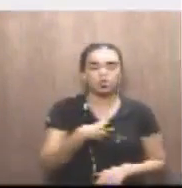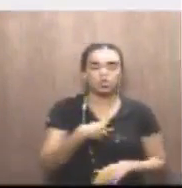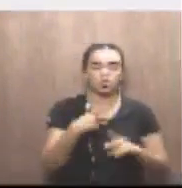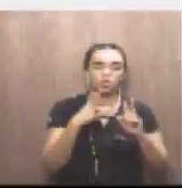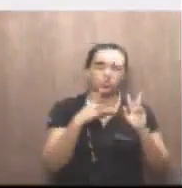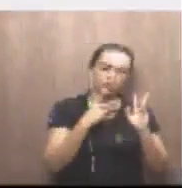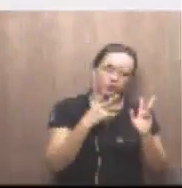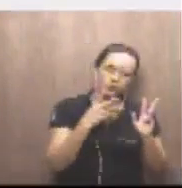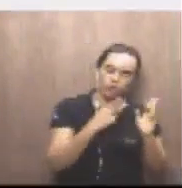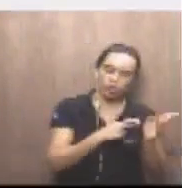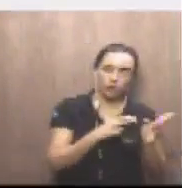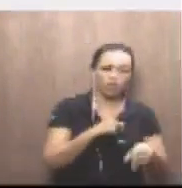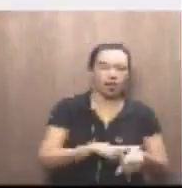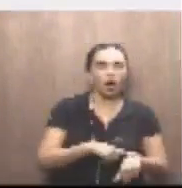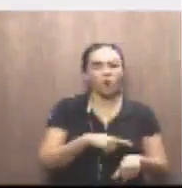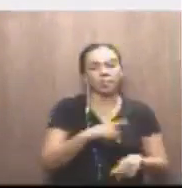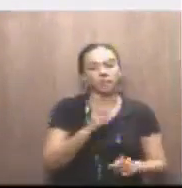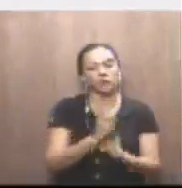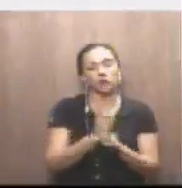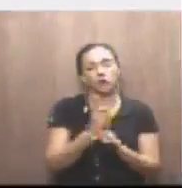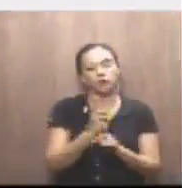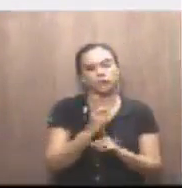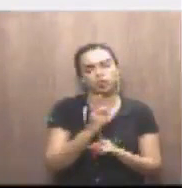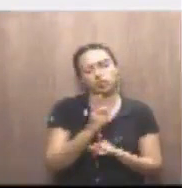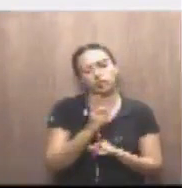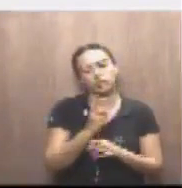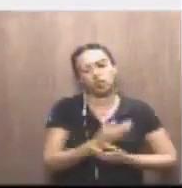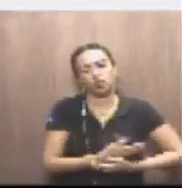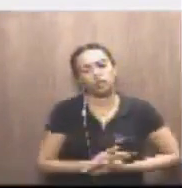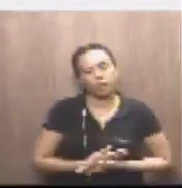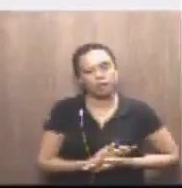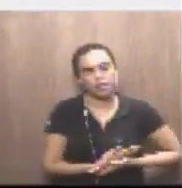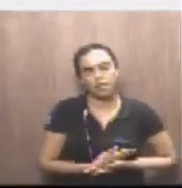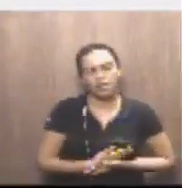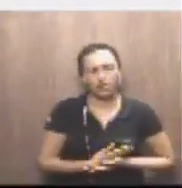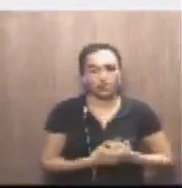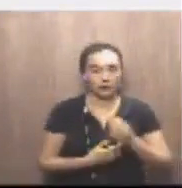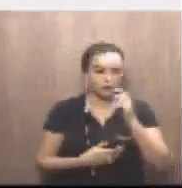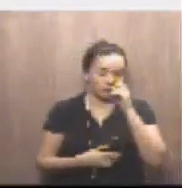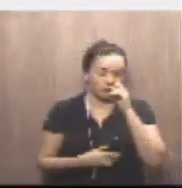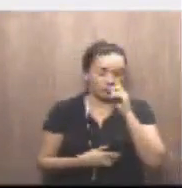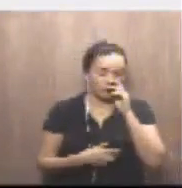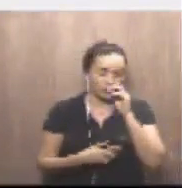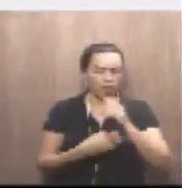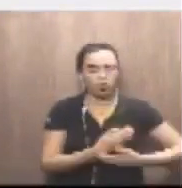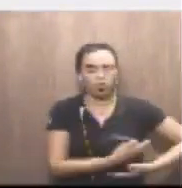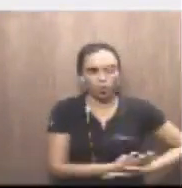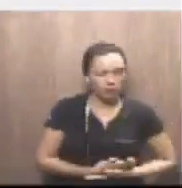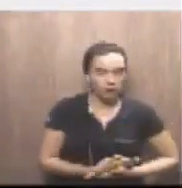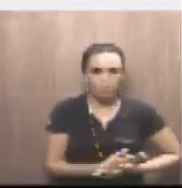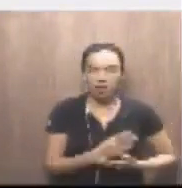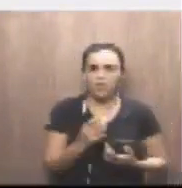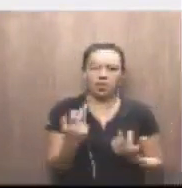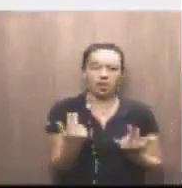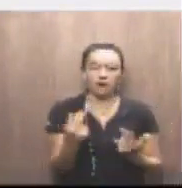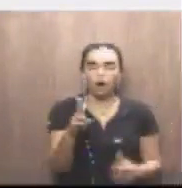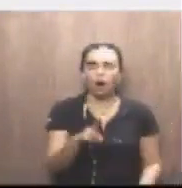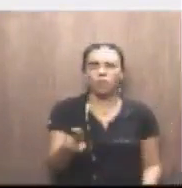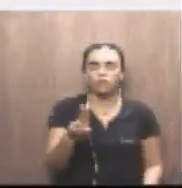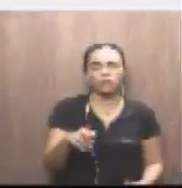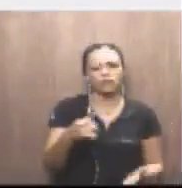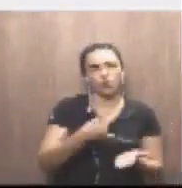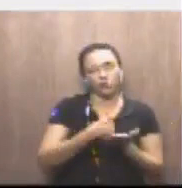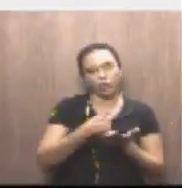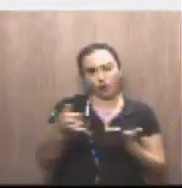seu primeiro encontro com seu bebê, e que o bebê nasça sob efeito dessas drogas, o que causa